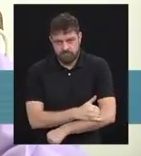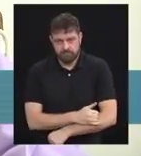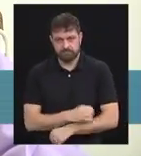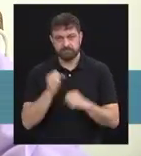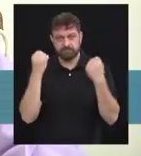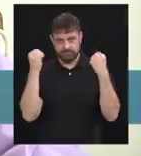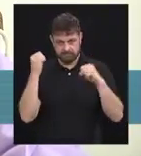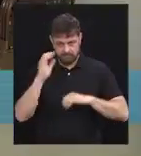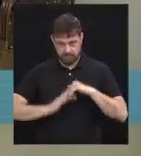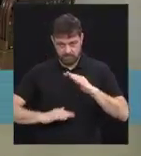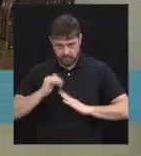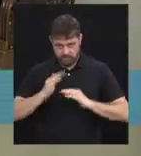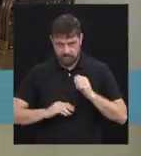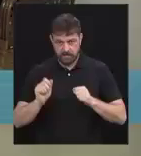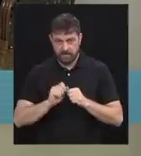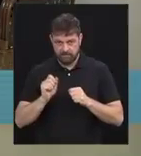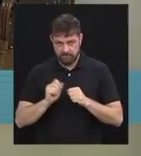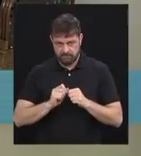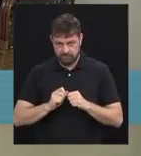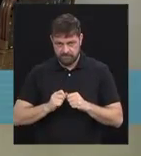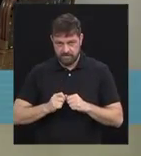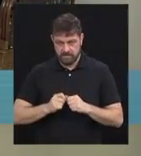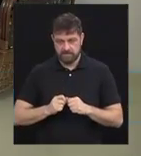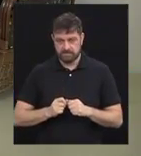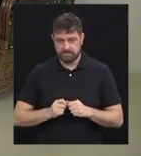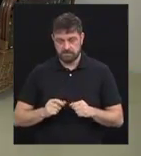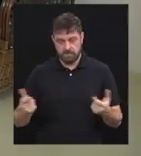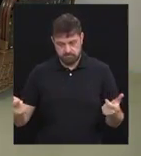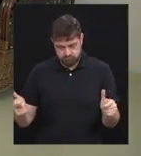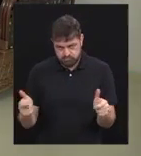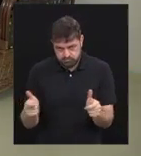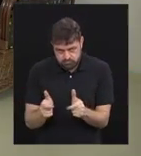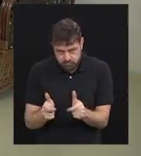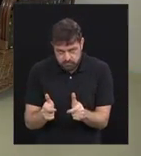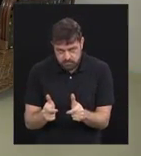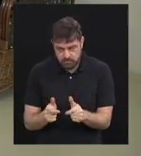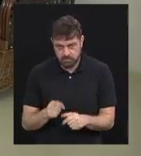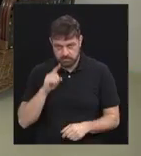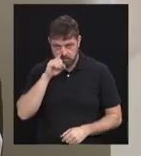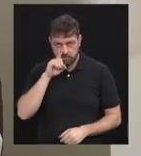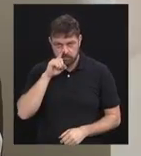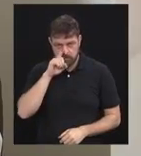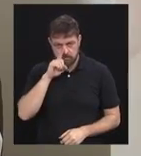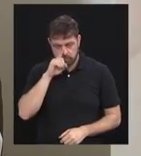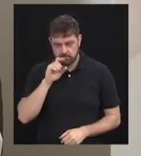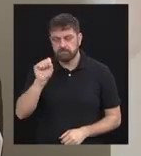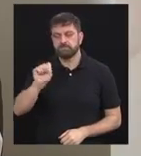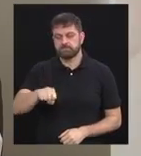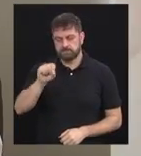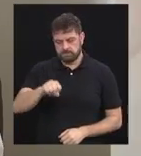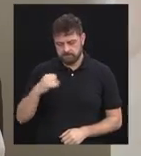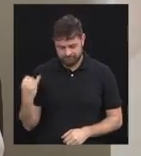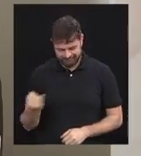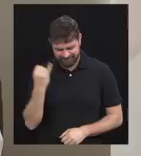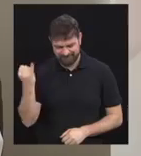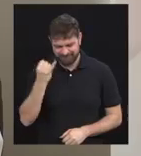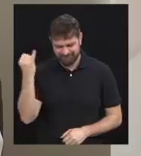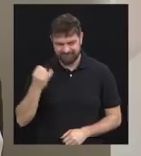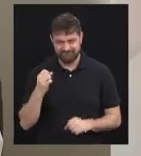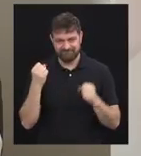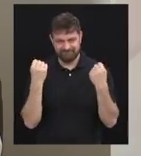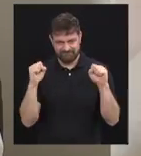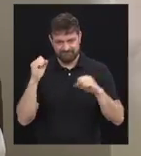Atividade física diminui o risco? Sim, atividade física diminui o risco da incidência e